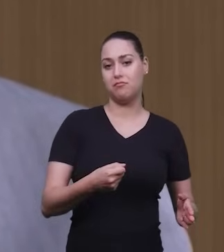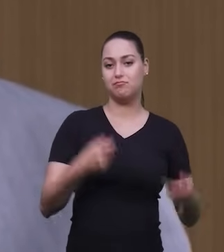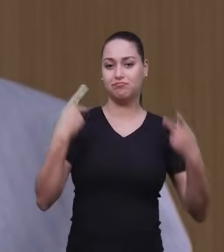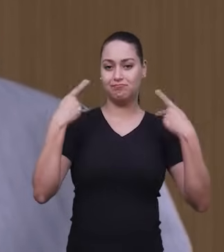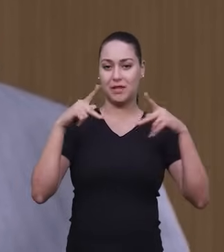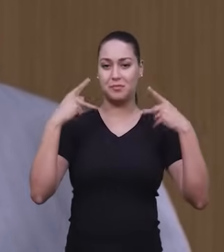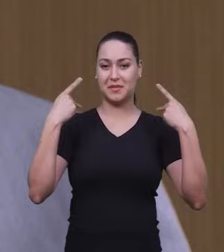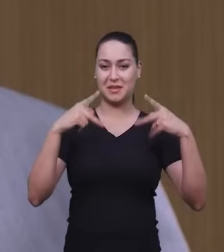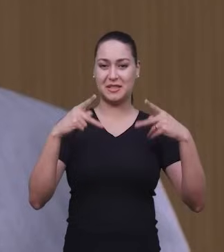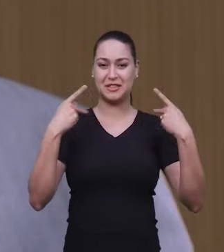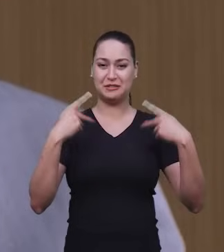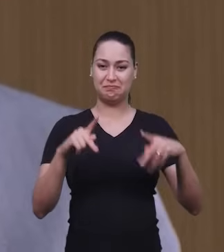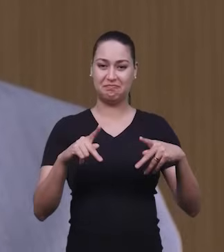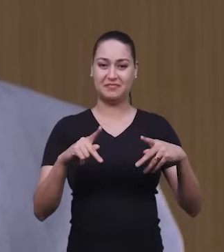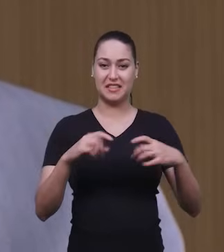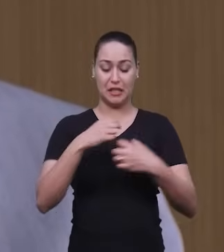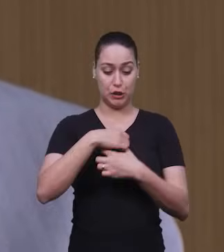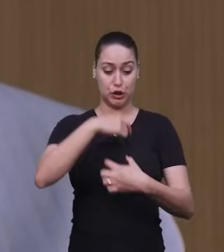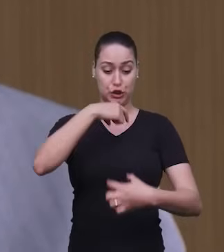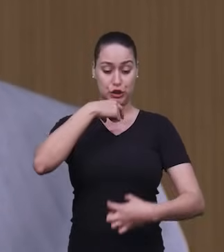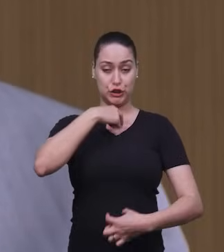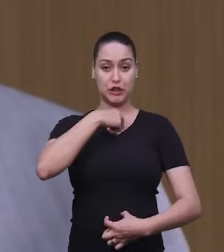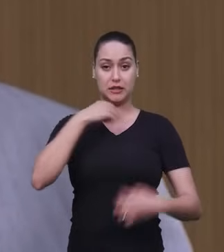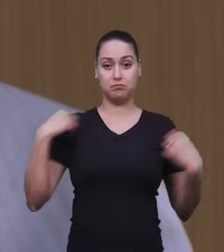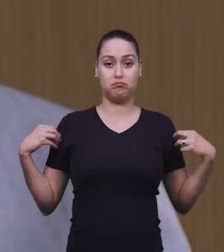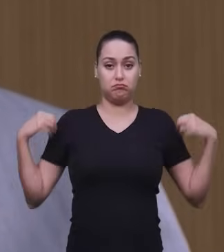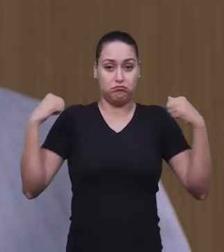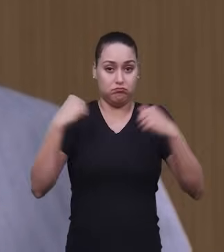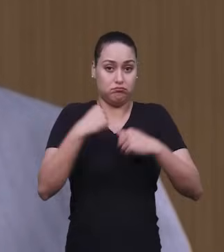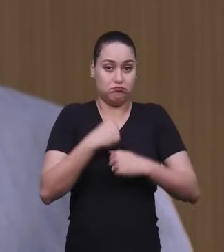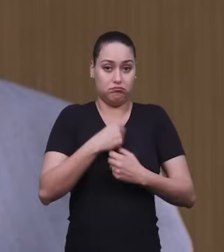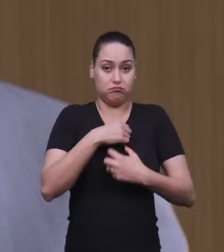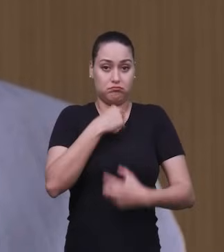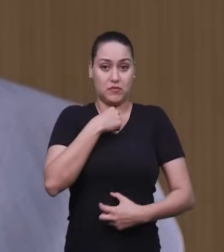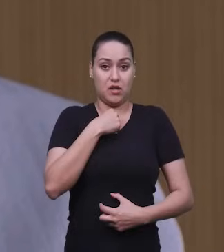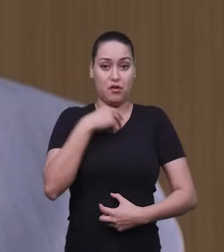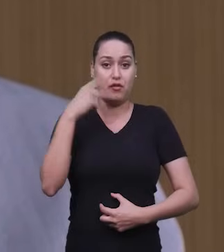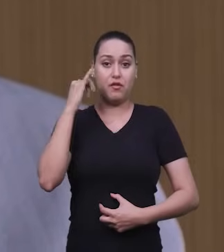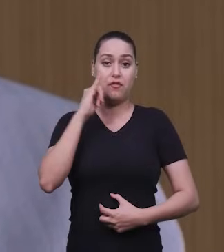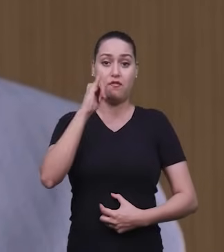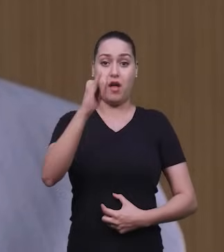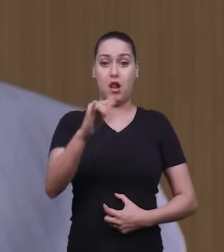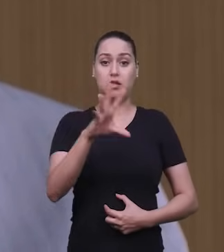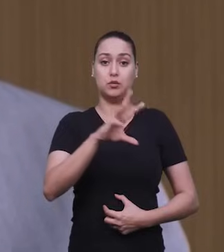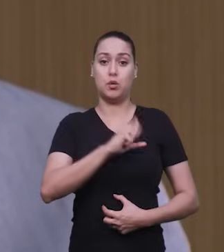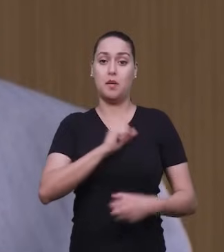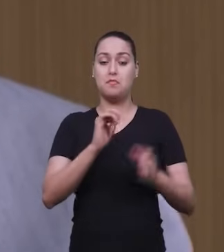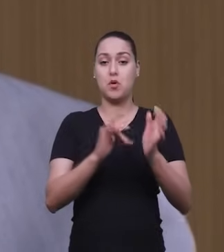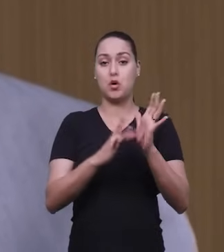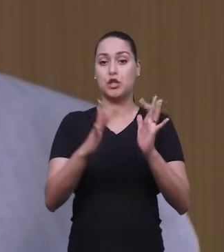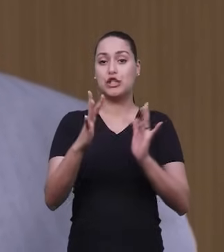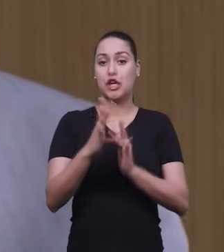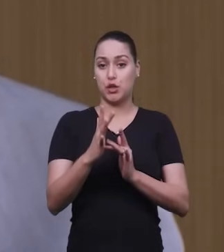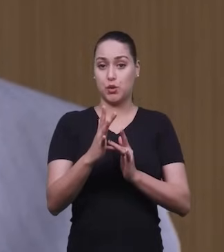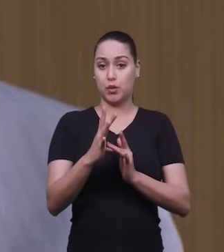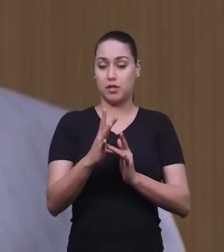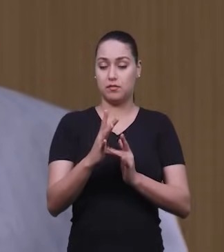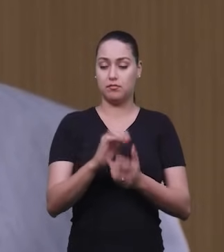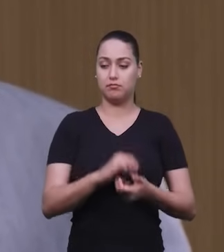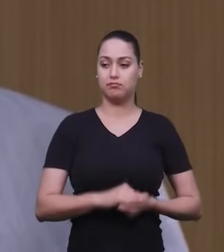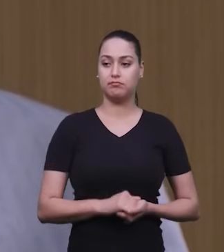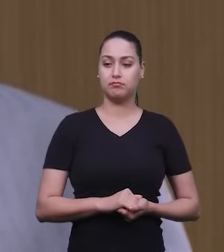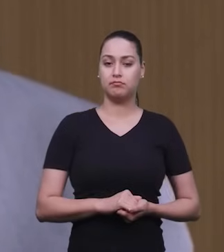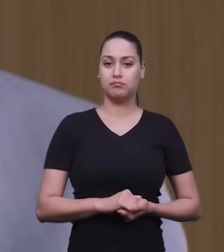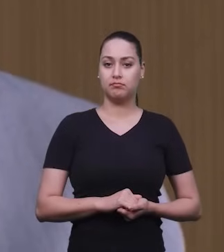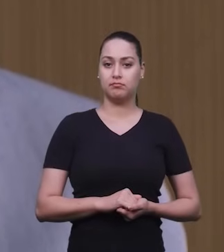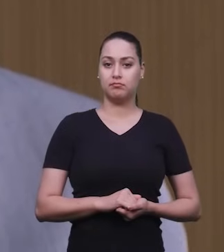E ainda falou assim, de terno e gravata, falando do amor de Jesus. E eu